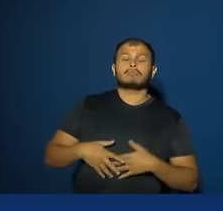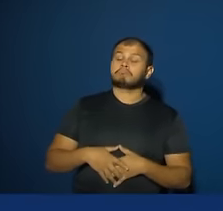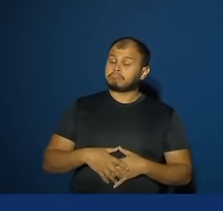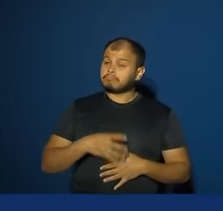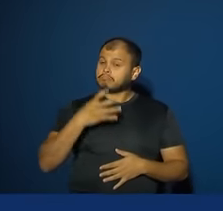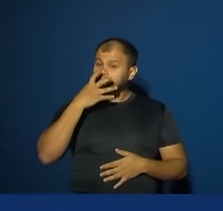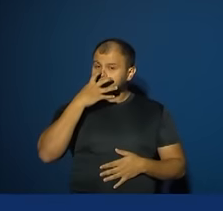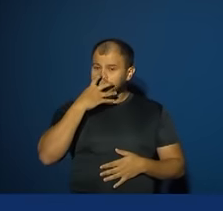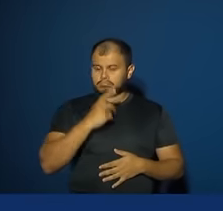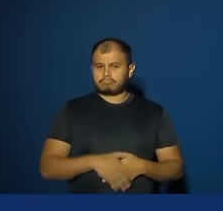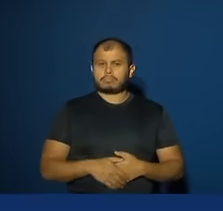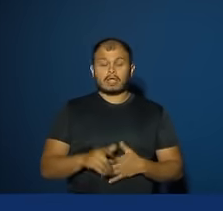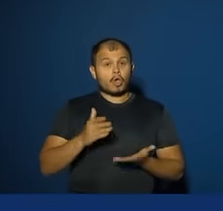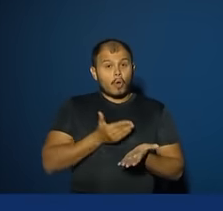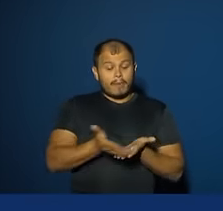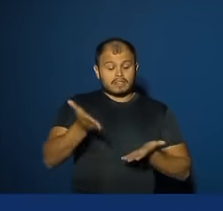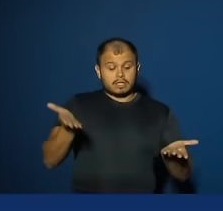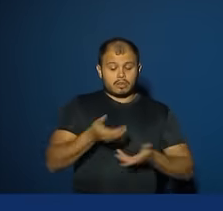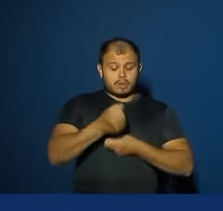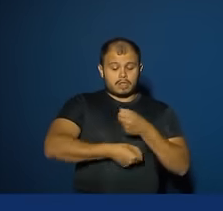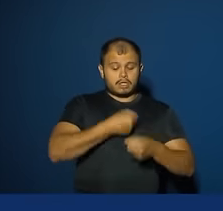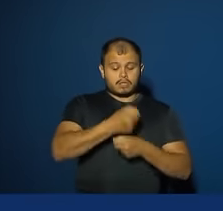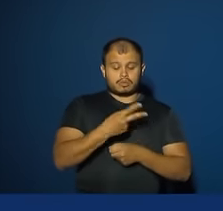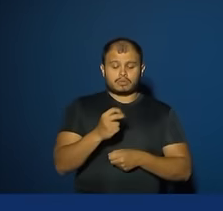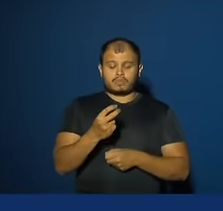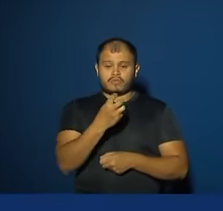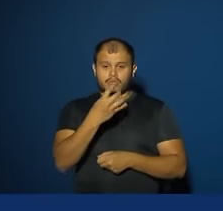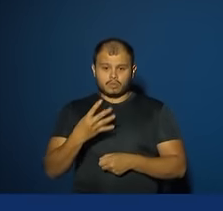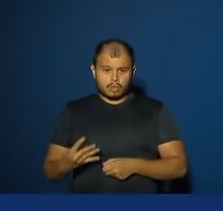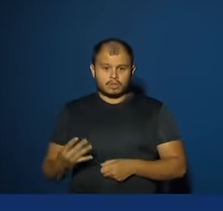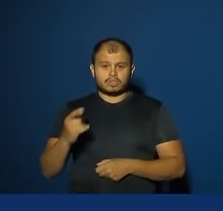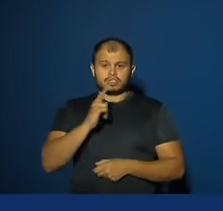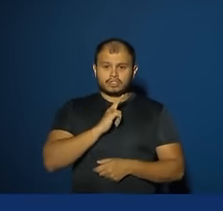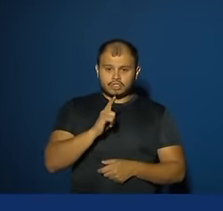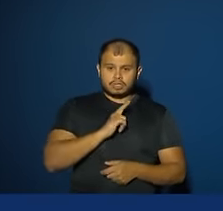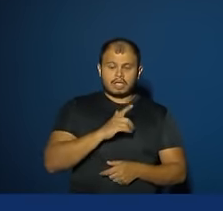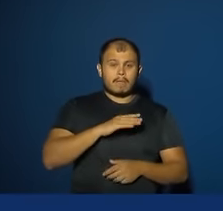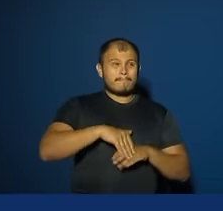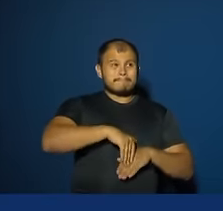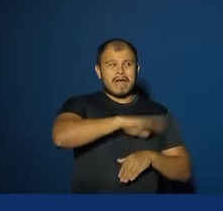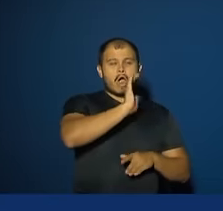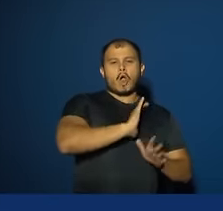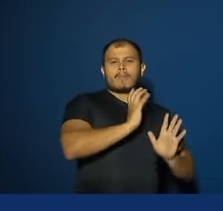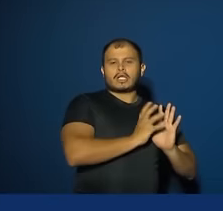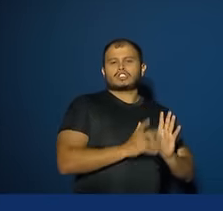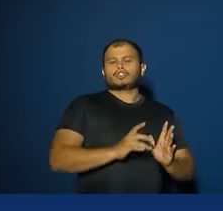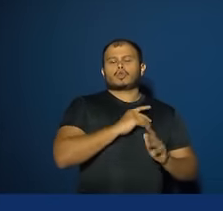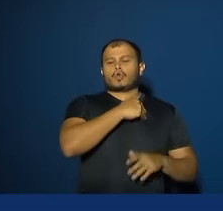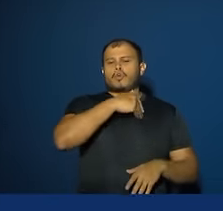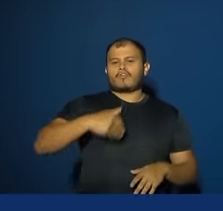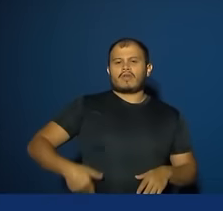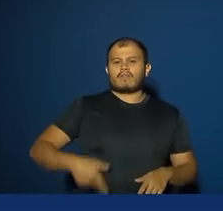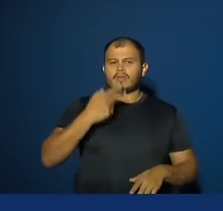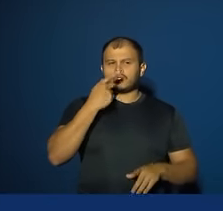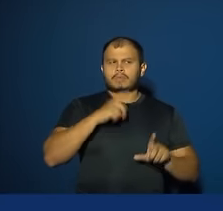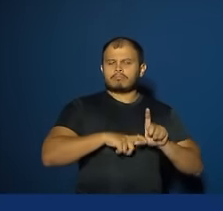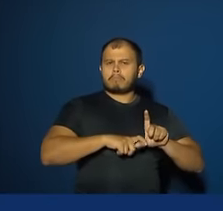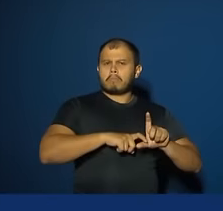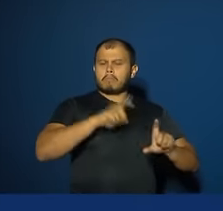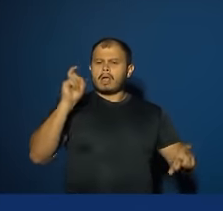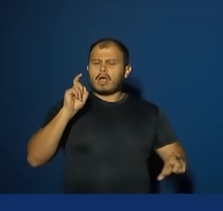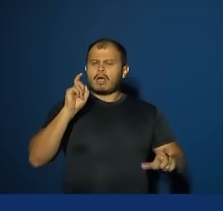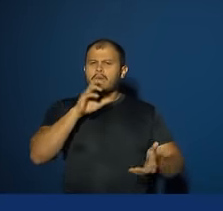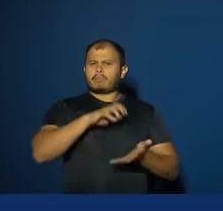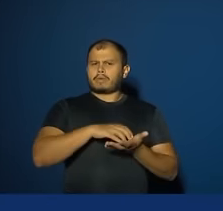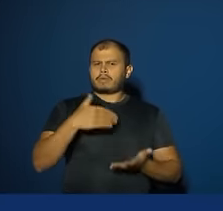com enorme questionamentos do do do partido majoritário de governo sobre a independência do banco central e a